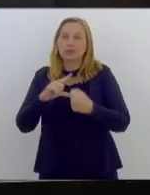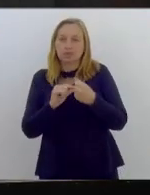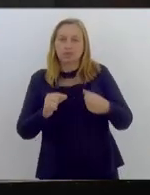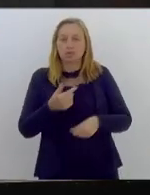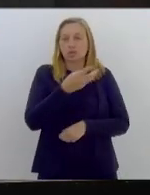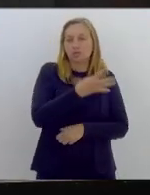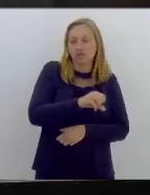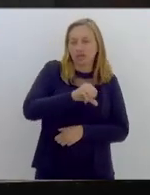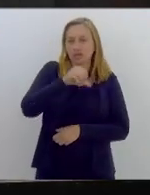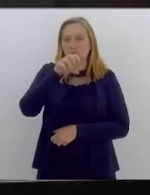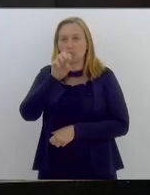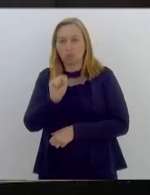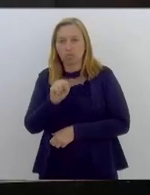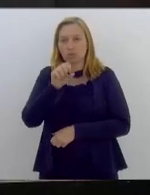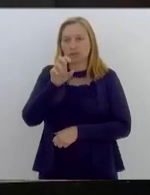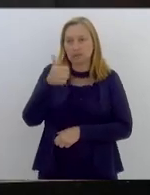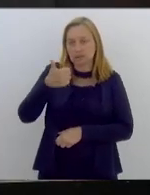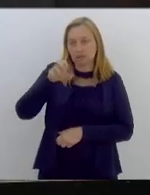inciso 15.